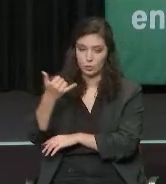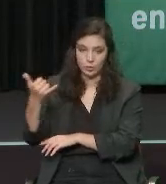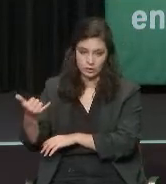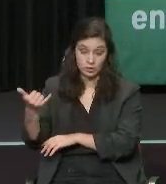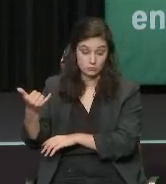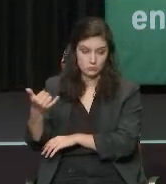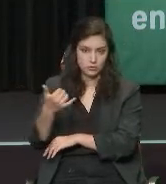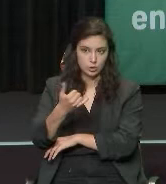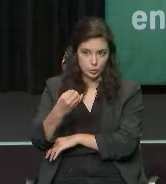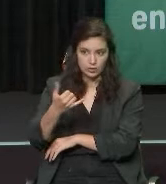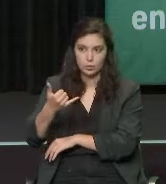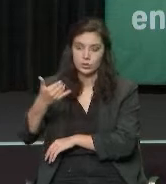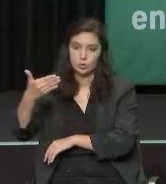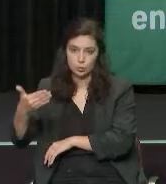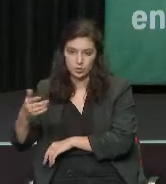2021, e